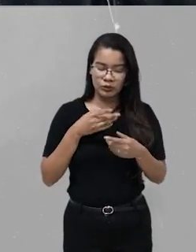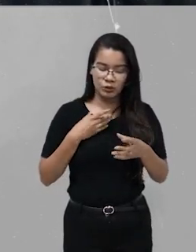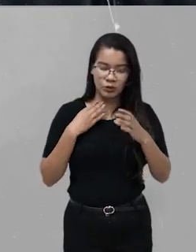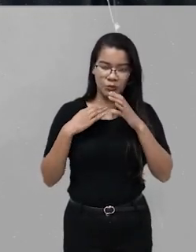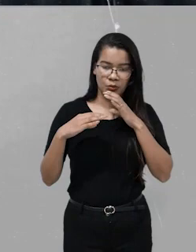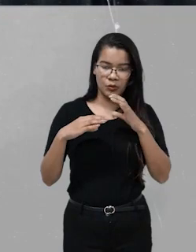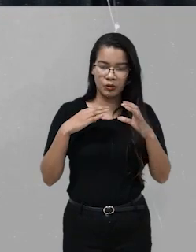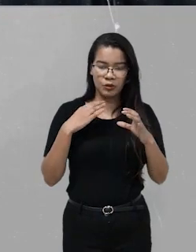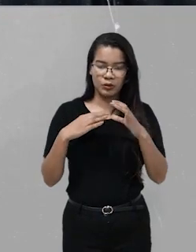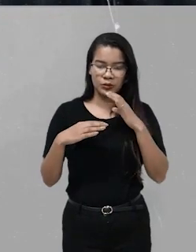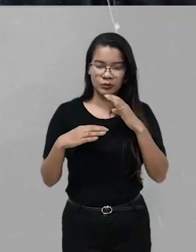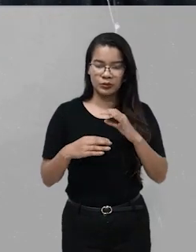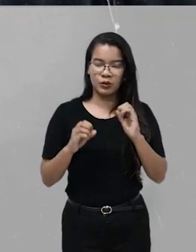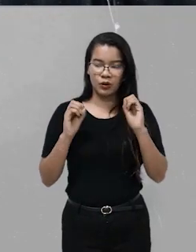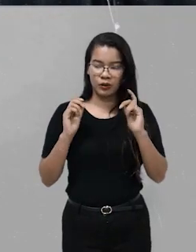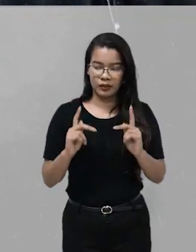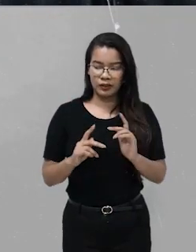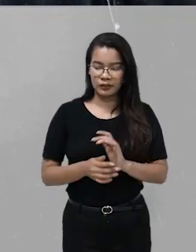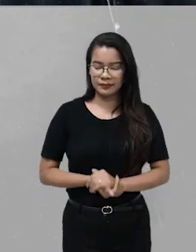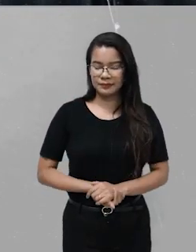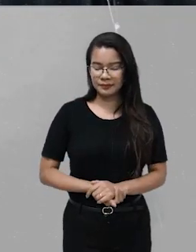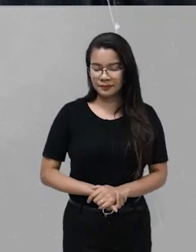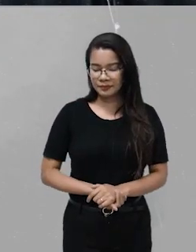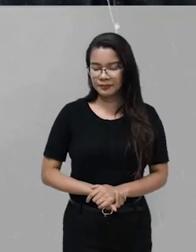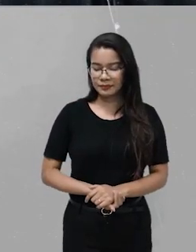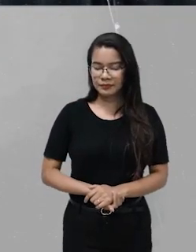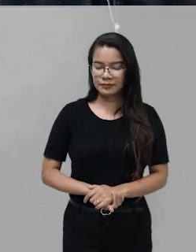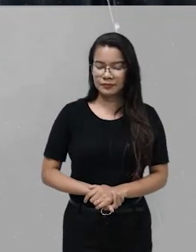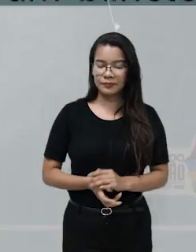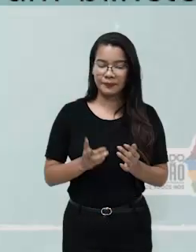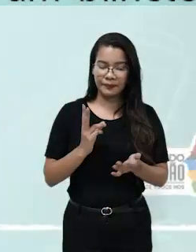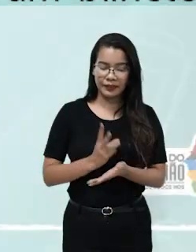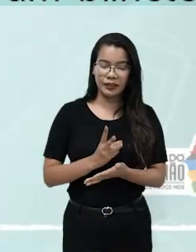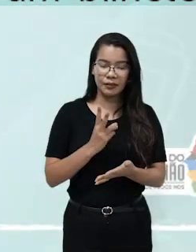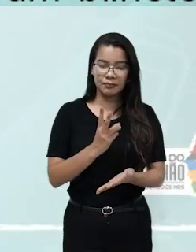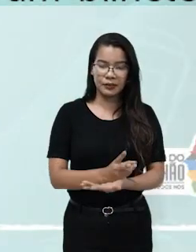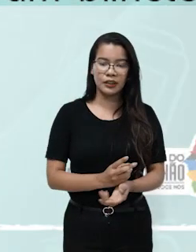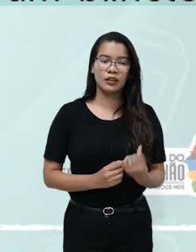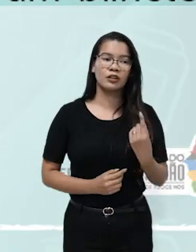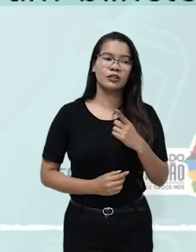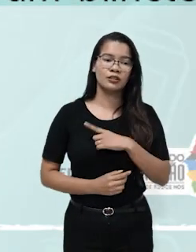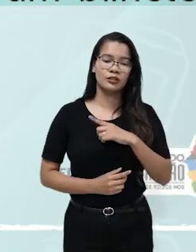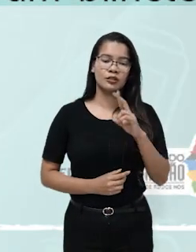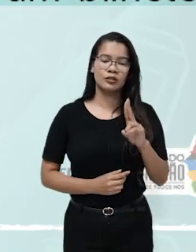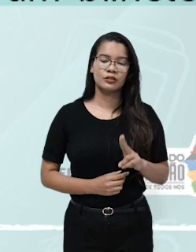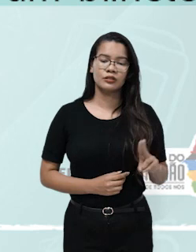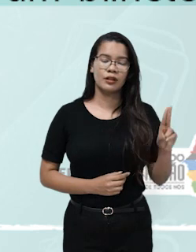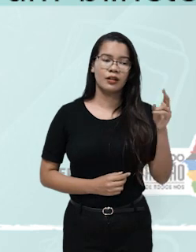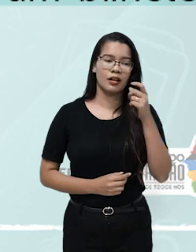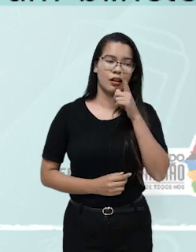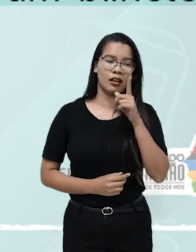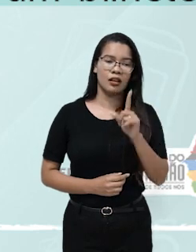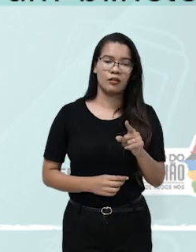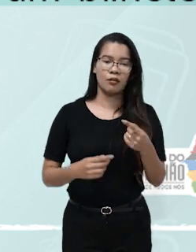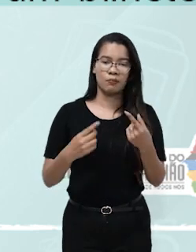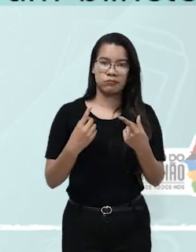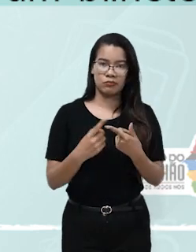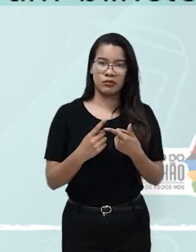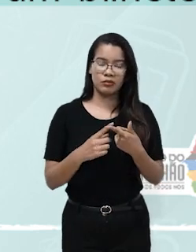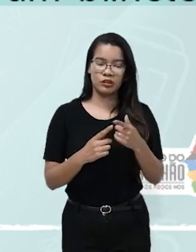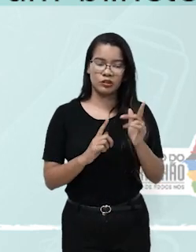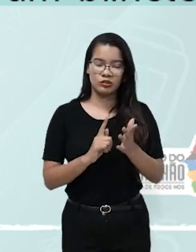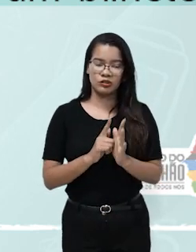do emissor, certo? Sempre que usamos a língua, é por meio de algum